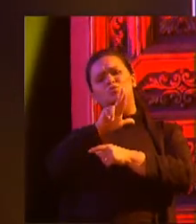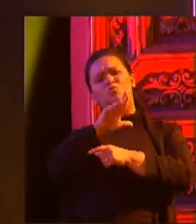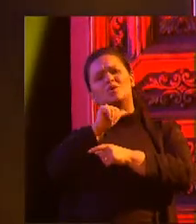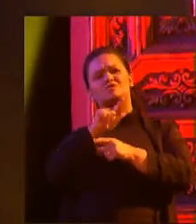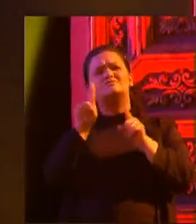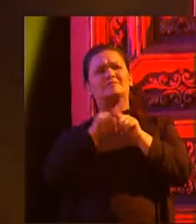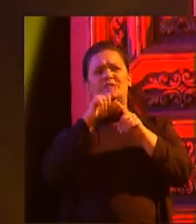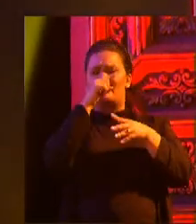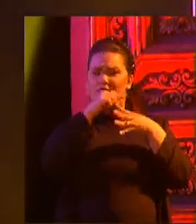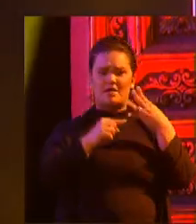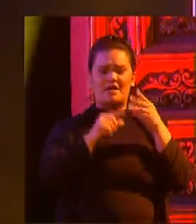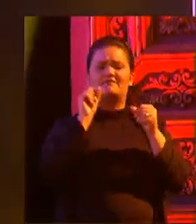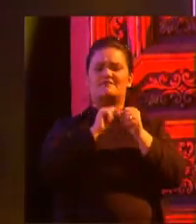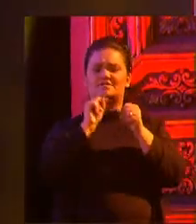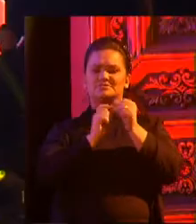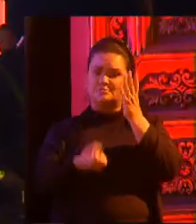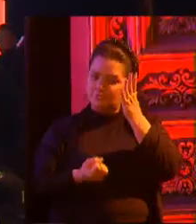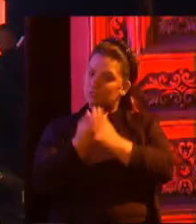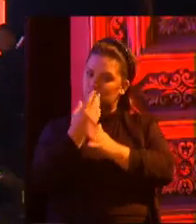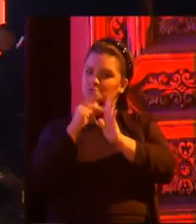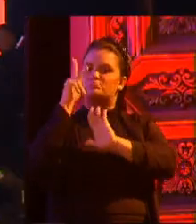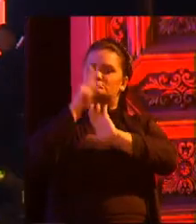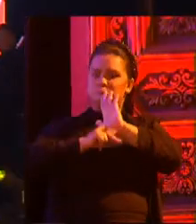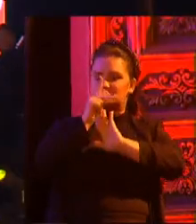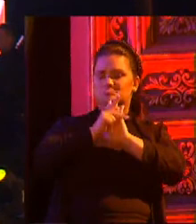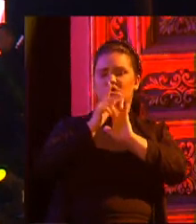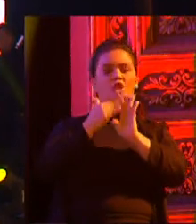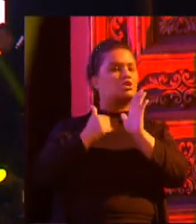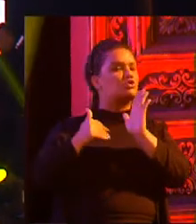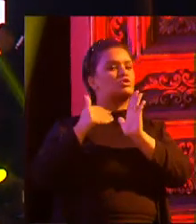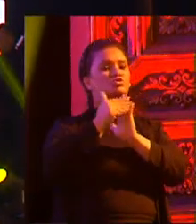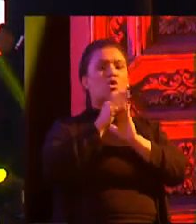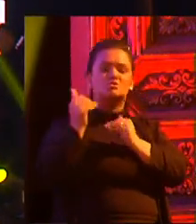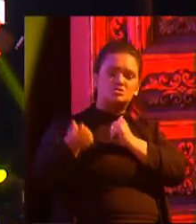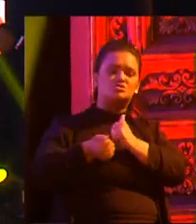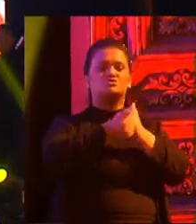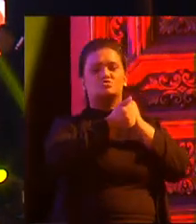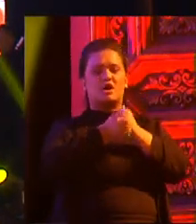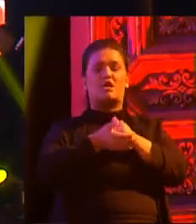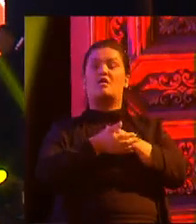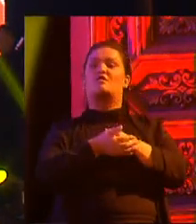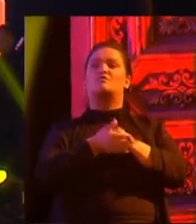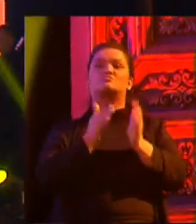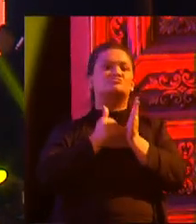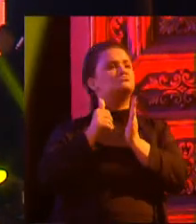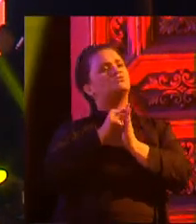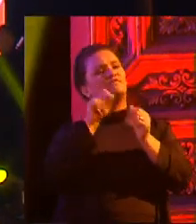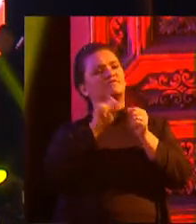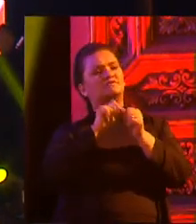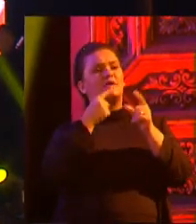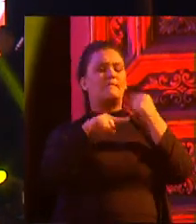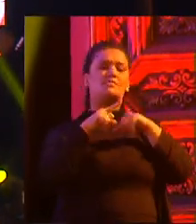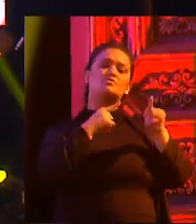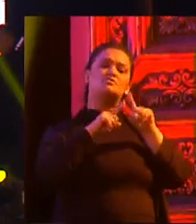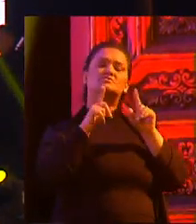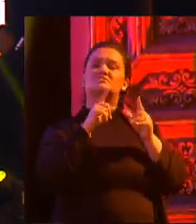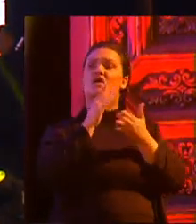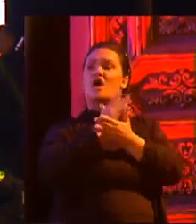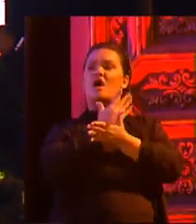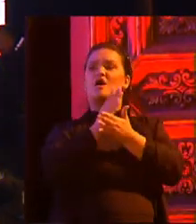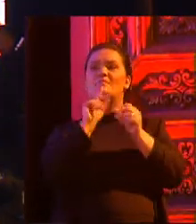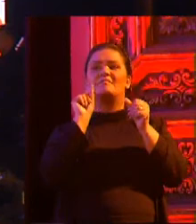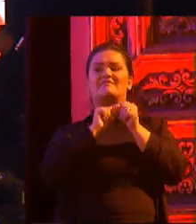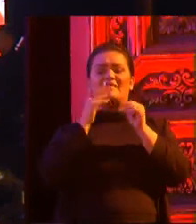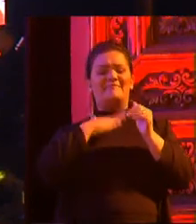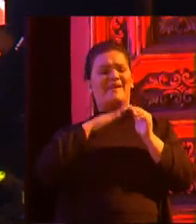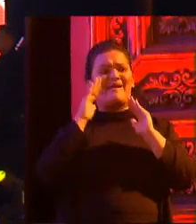coprodução, pediu para agradecer a todos que colaboraram na composição dessas músicas, algumas feitas no quintal da minha